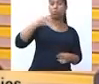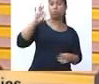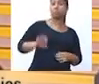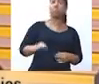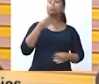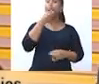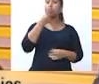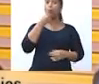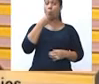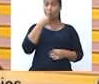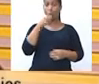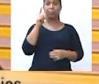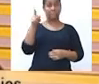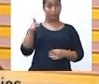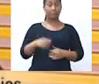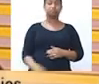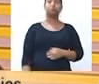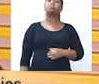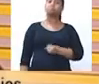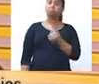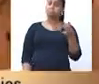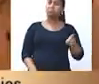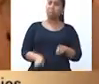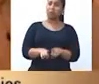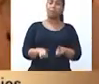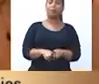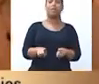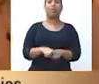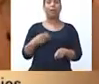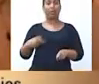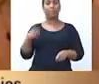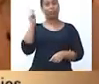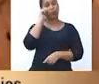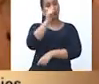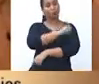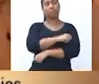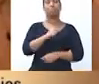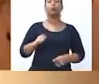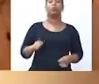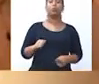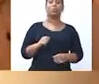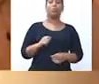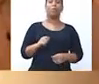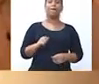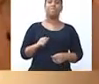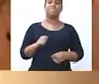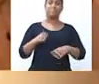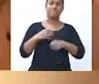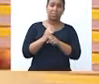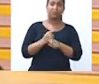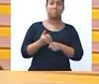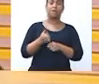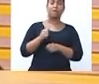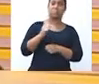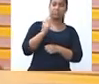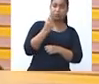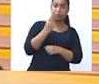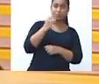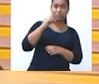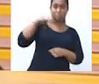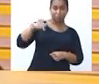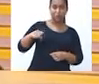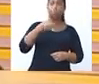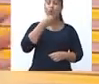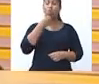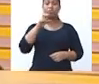são homens. Sim. Lá na sala. A gente pegou alguns números também da Unesp, do IBILC, aqui em Rio Preto. Curso de física, 107 homens,